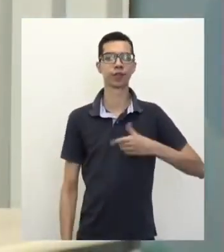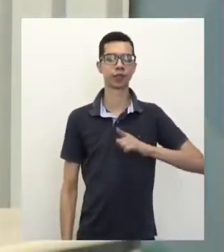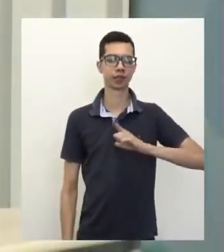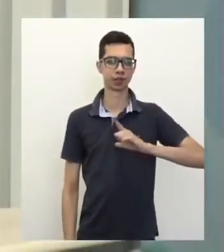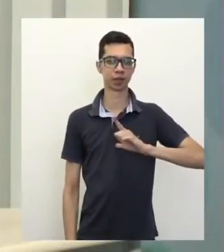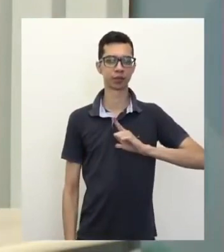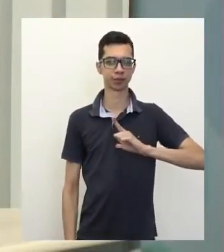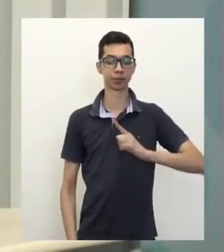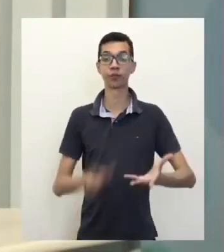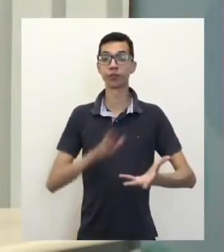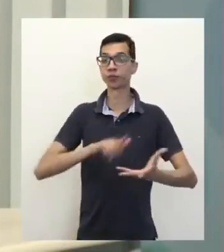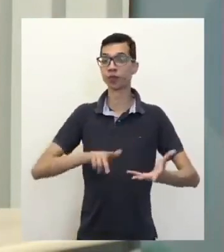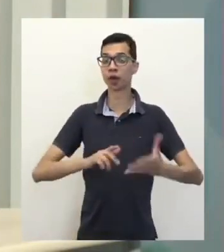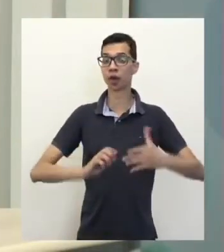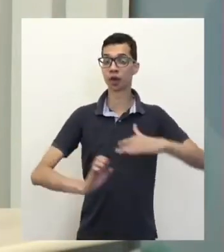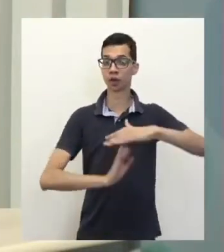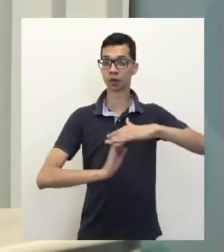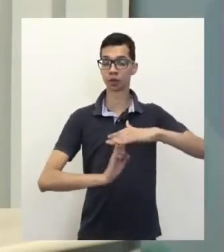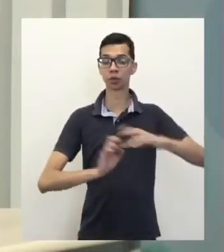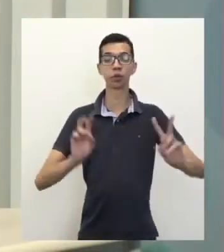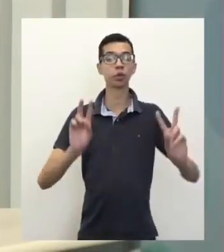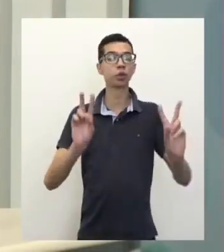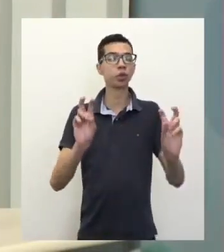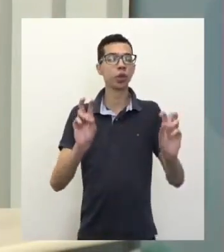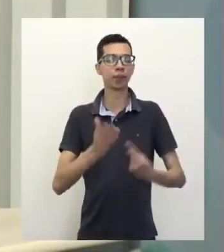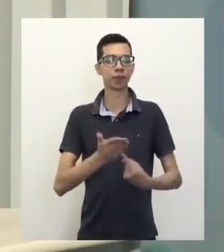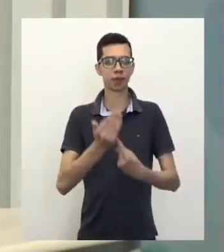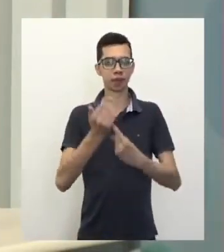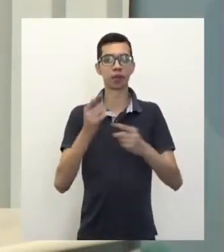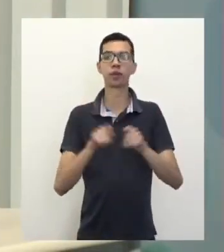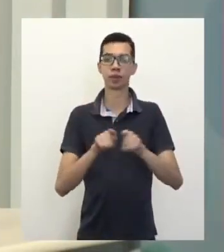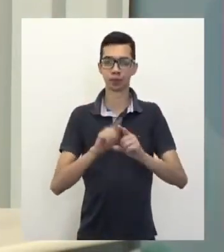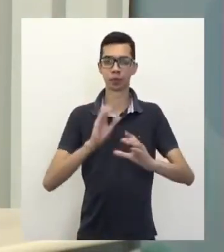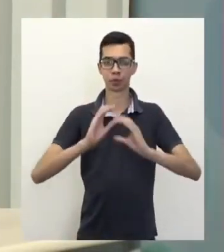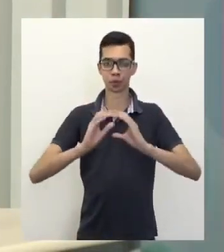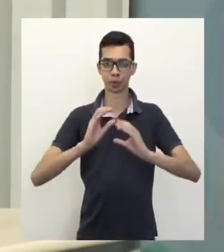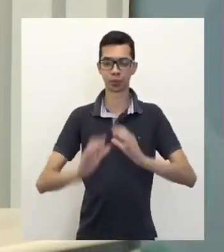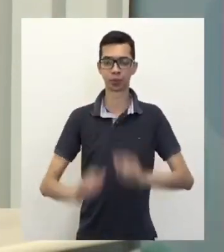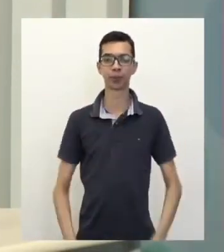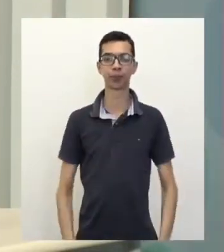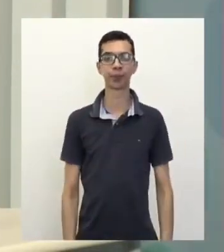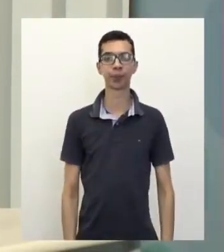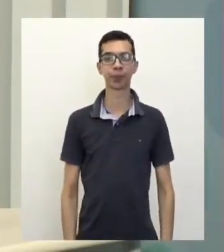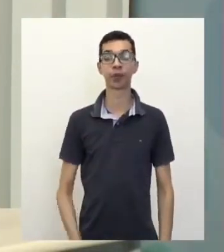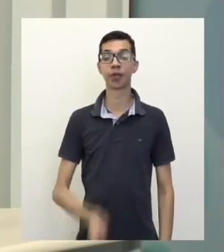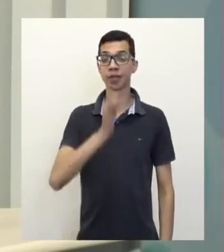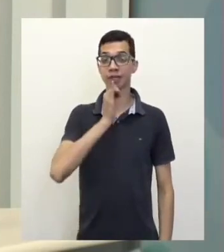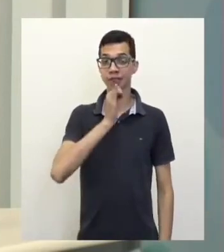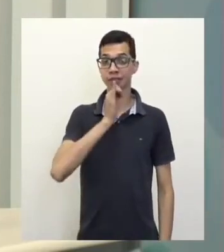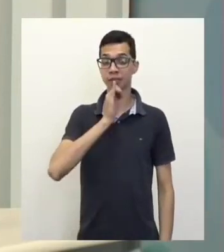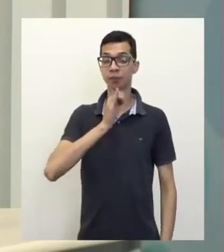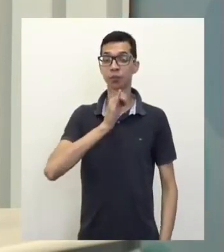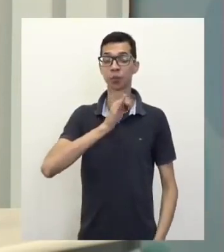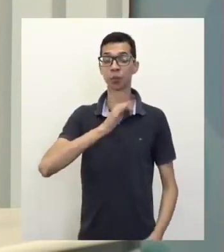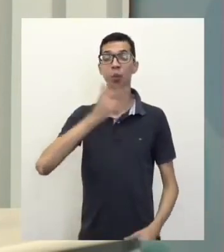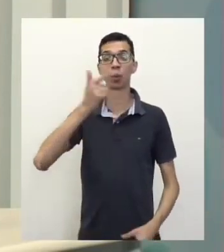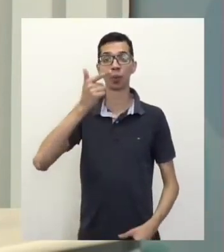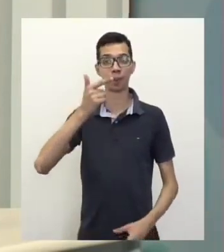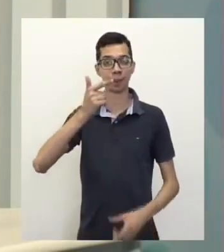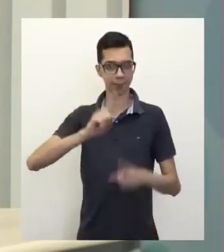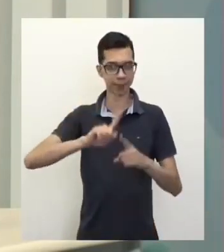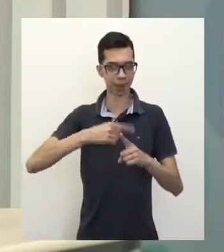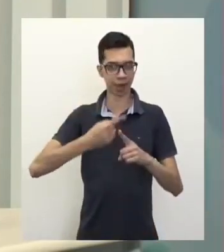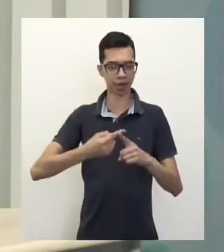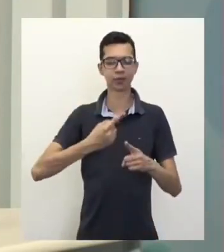indústrias também ligadas à questão da tecnologia e comunicação. Um outro exemplo, no Nordeste ainda, a gente